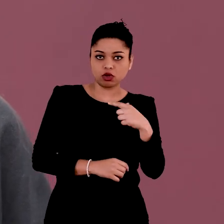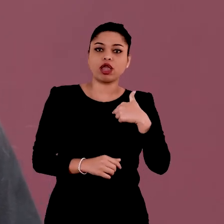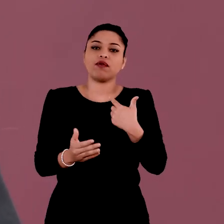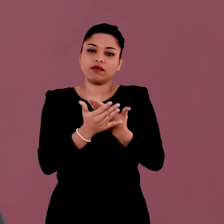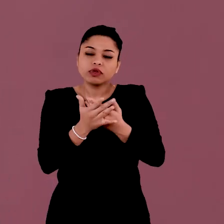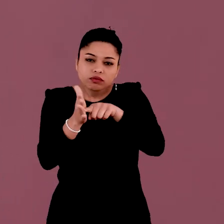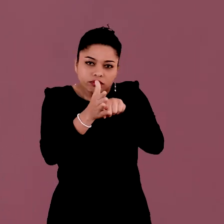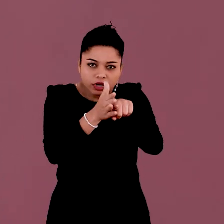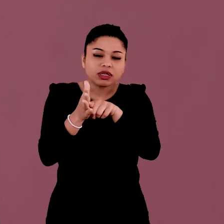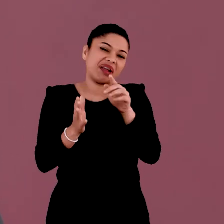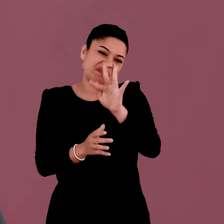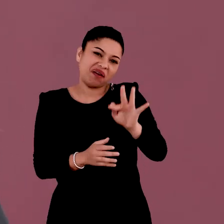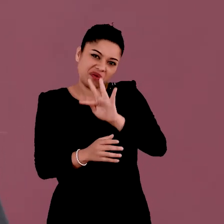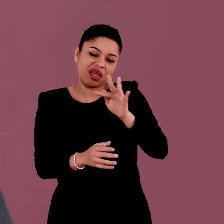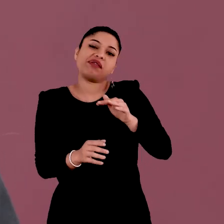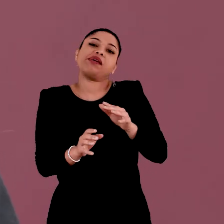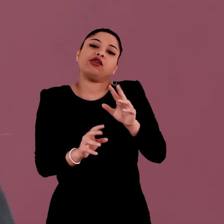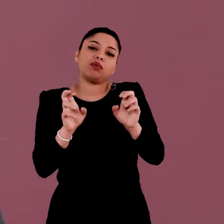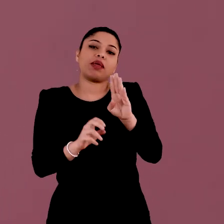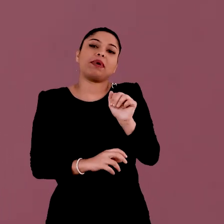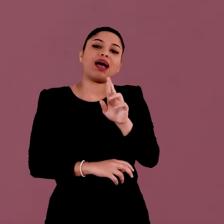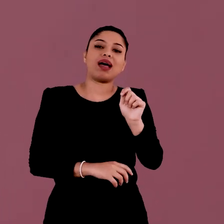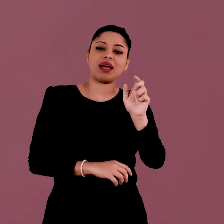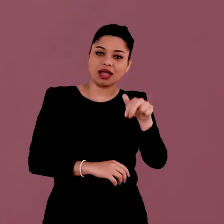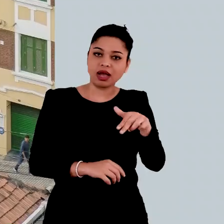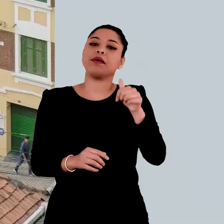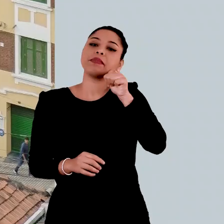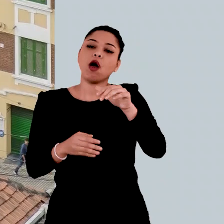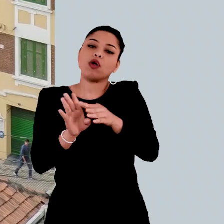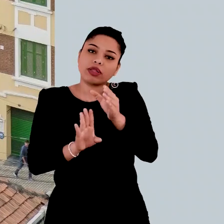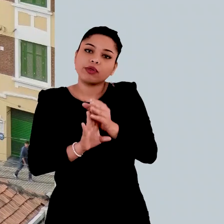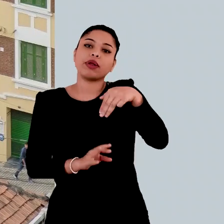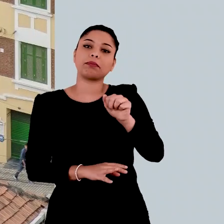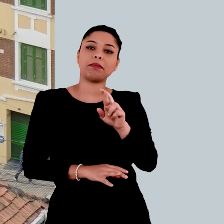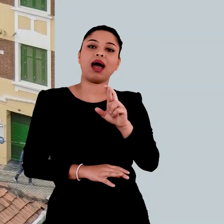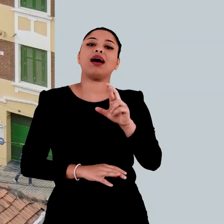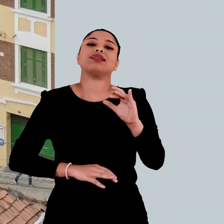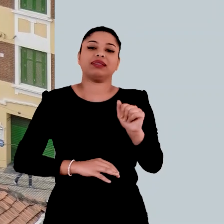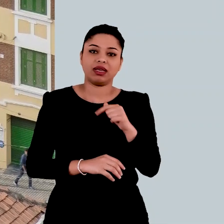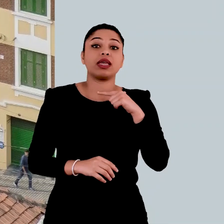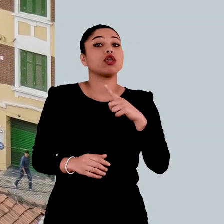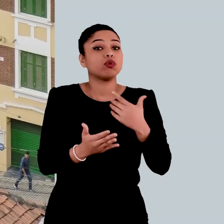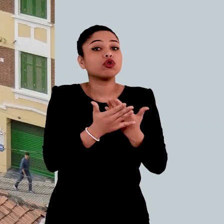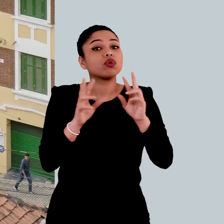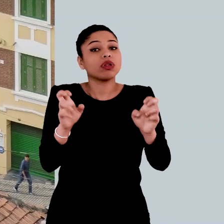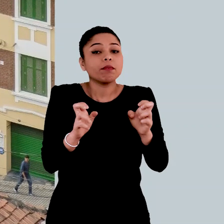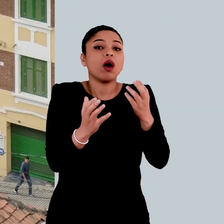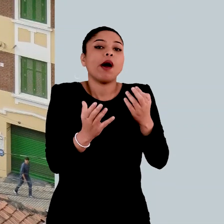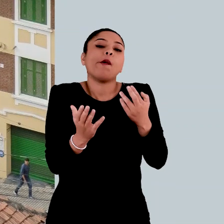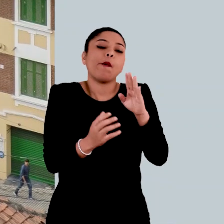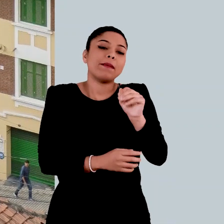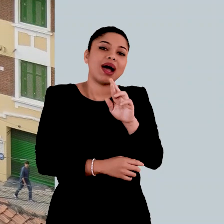Entre Escalas, que foi morar no México durante 2 anos, trabalhando em diversos escritórios. Bom, a Casa Saracura é um projeto de intervenção no